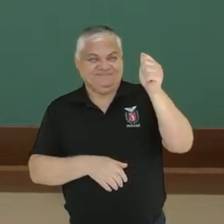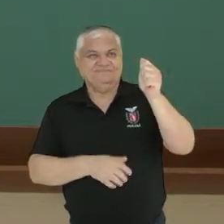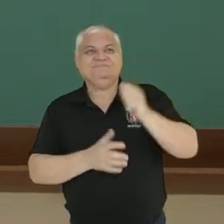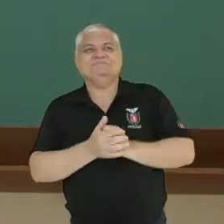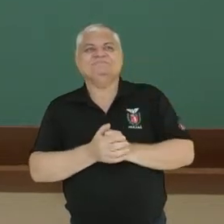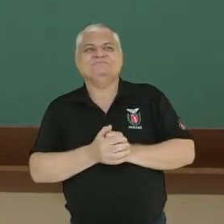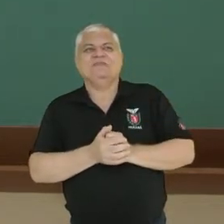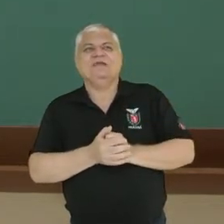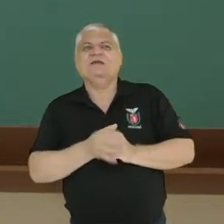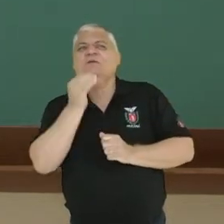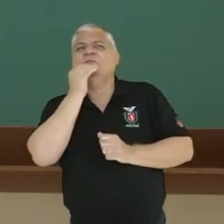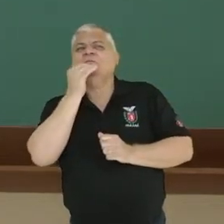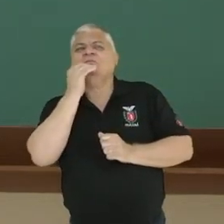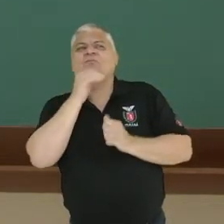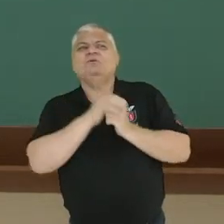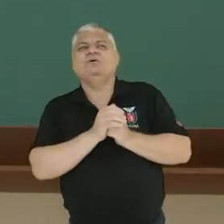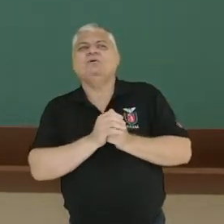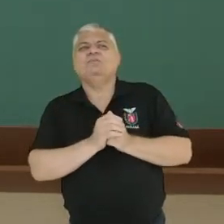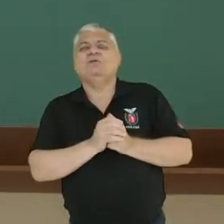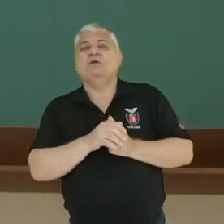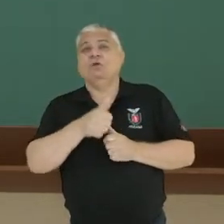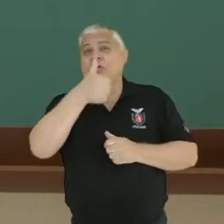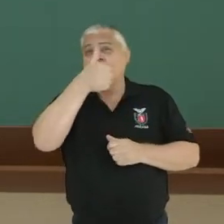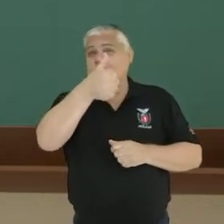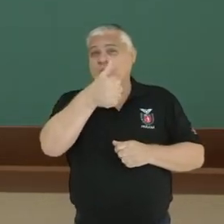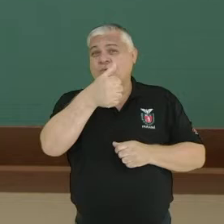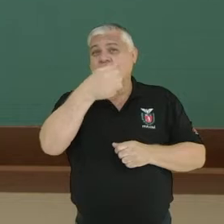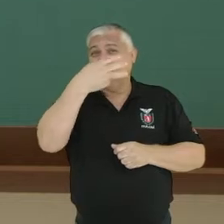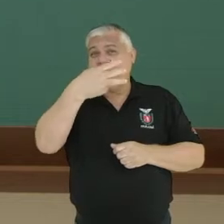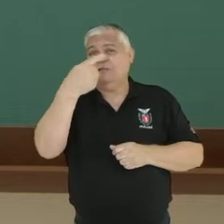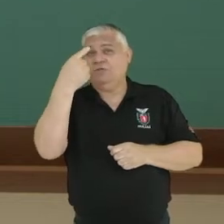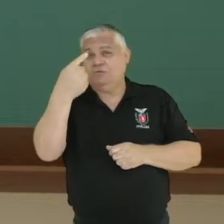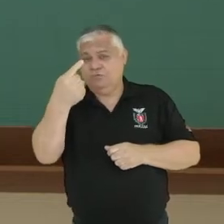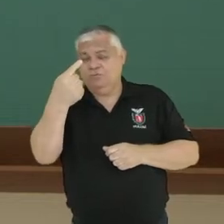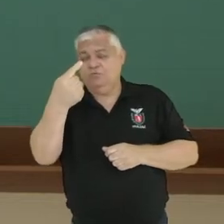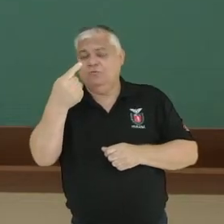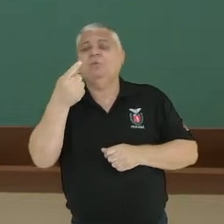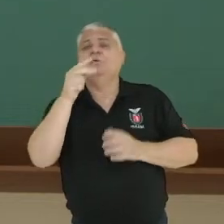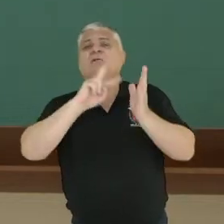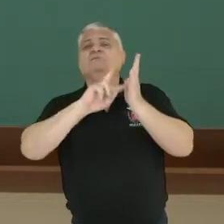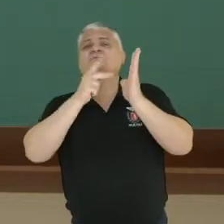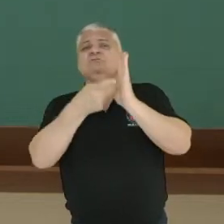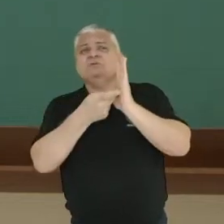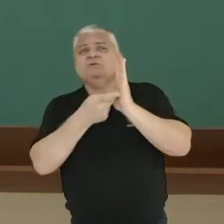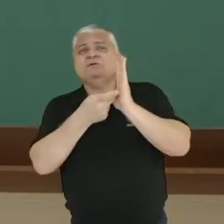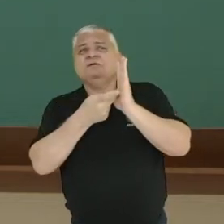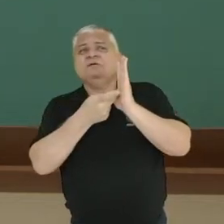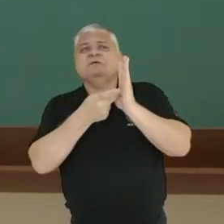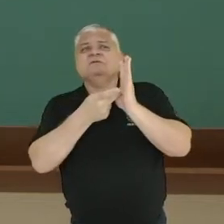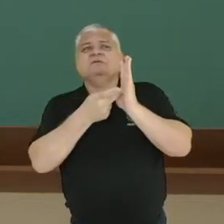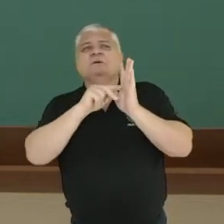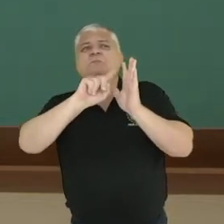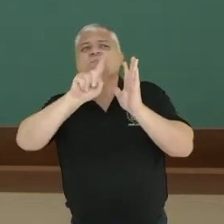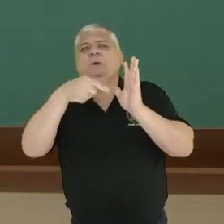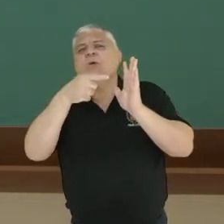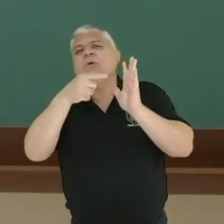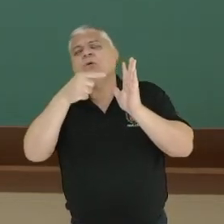qual o significado de logaritmo decimal? Então, a minha base é 10, de 131